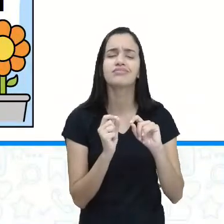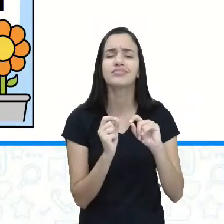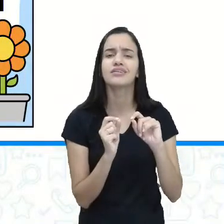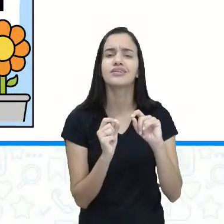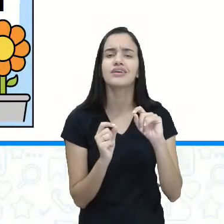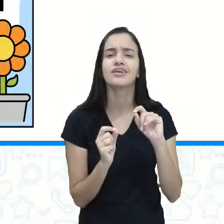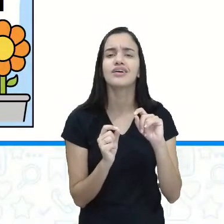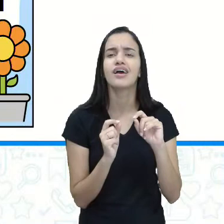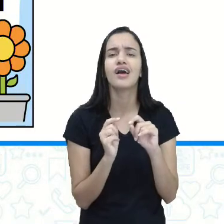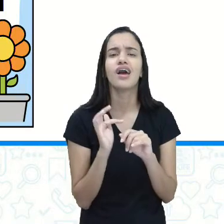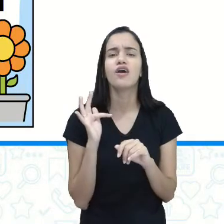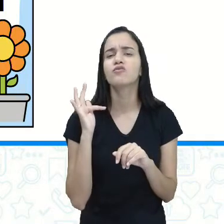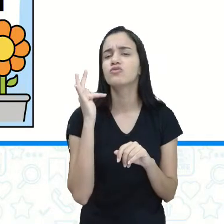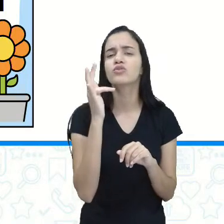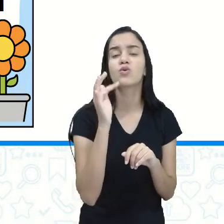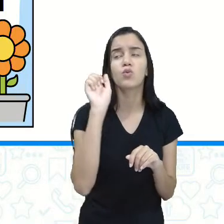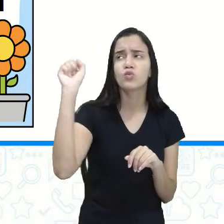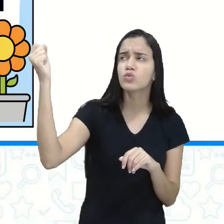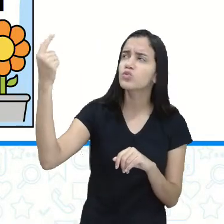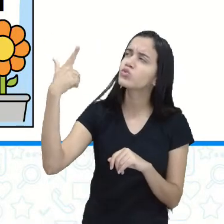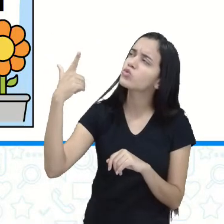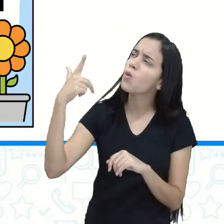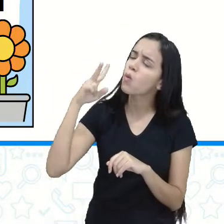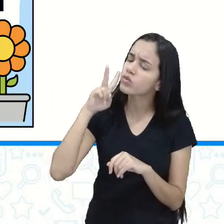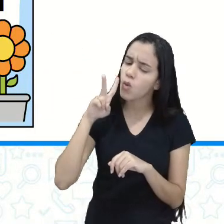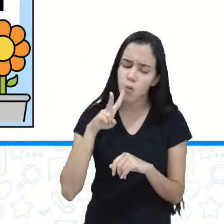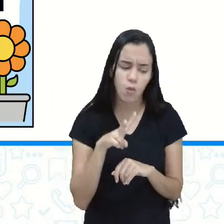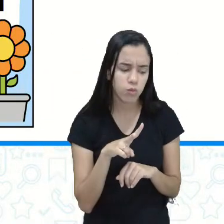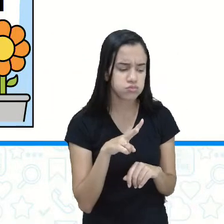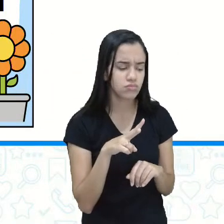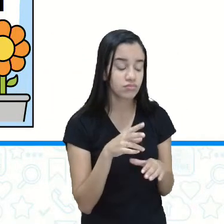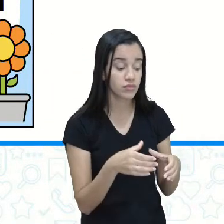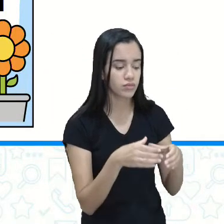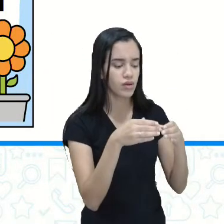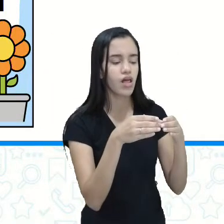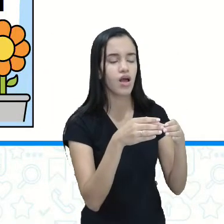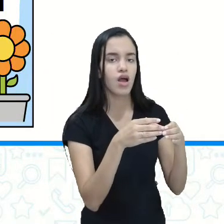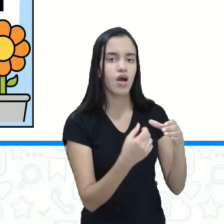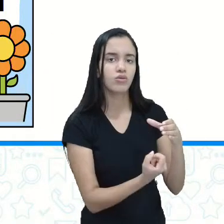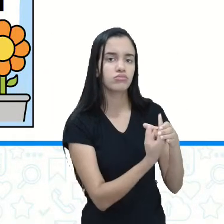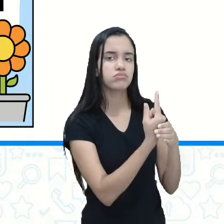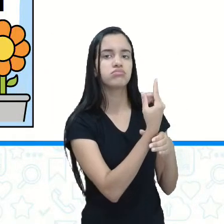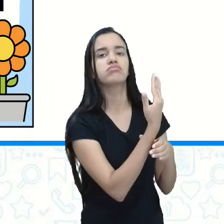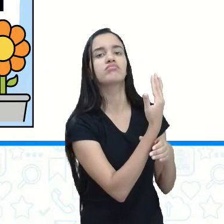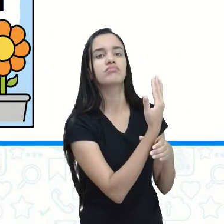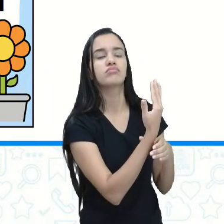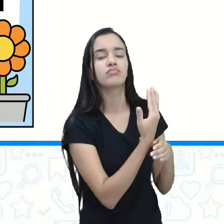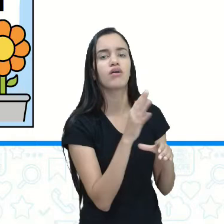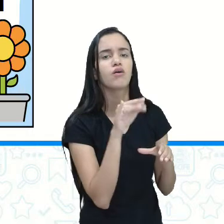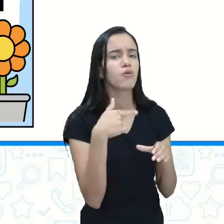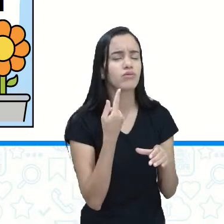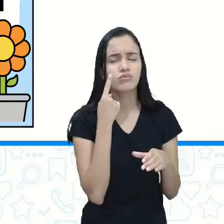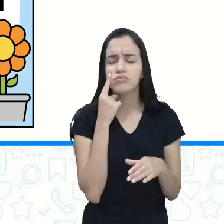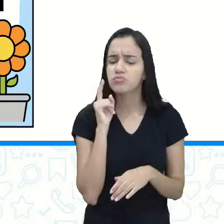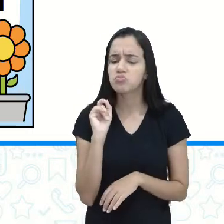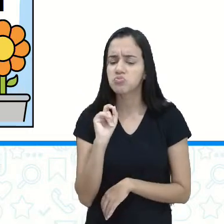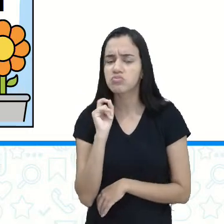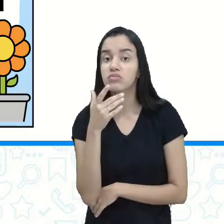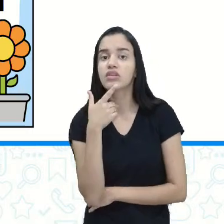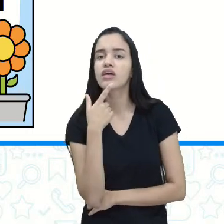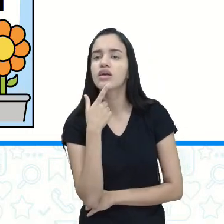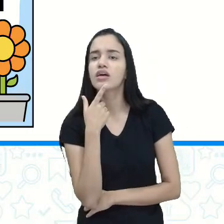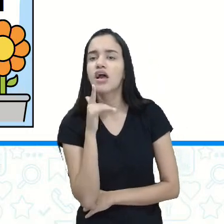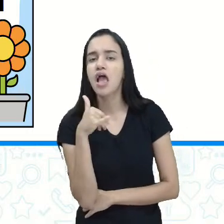vai ser? O sol está olhando para um jarrinho aí, olha, e está se perguntando, o que será que vai ser?